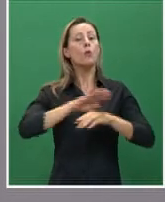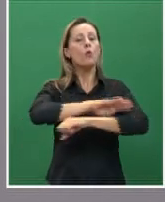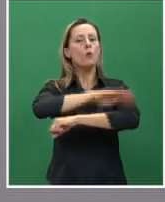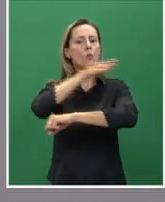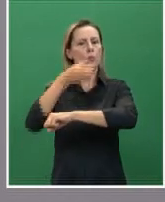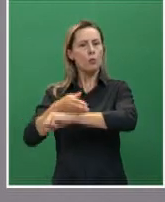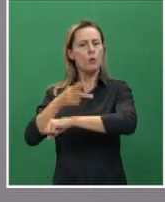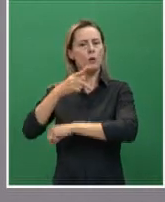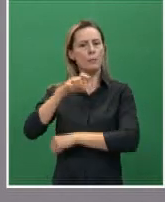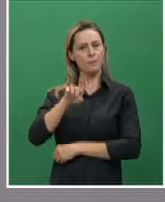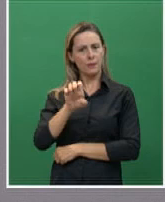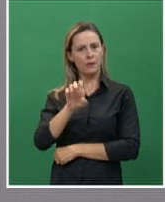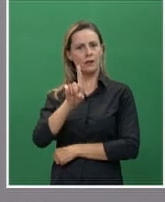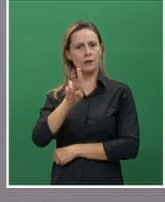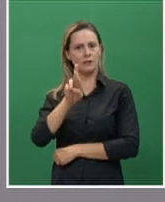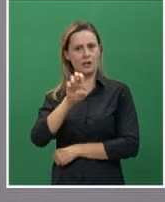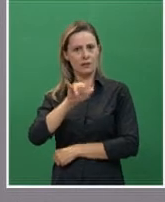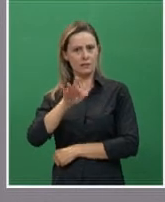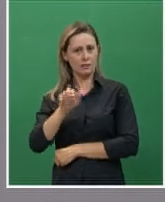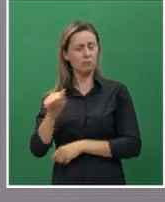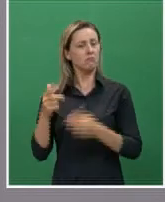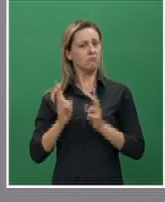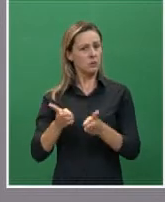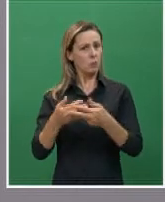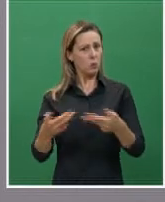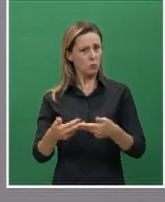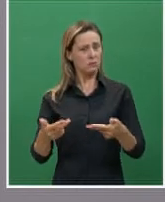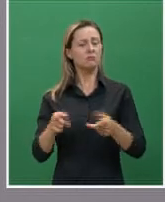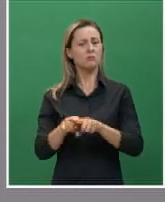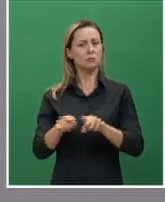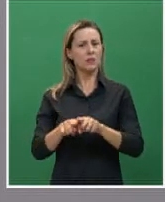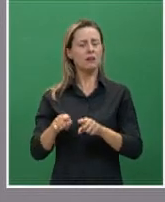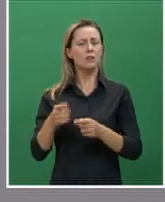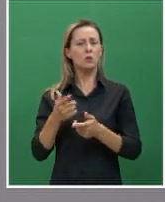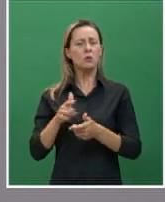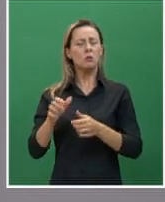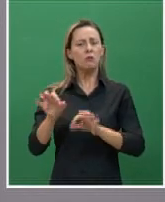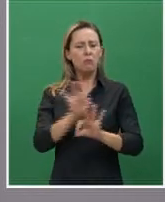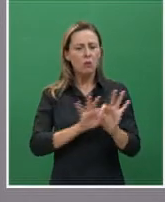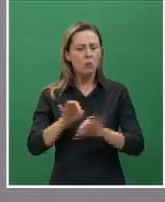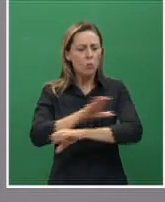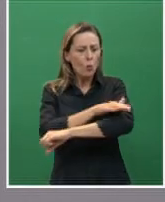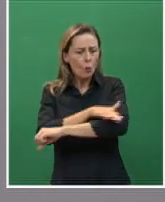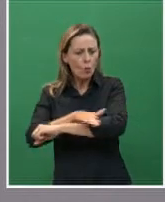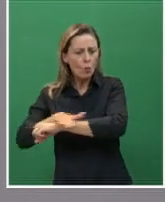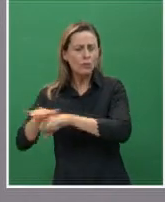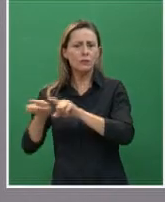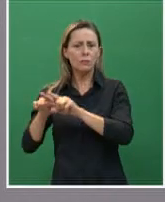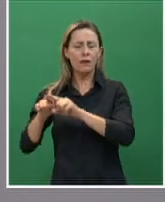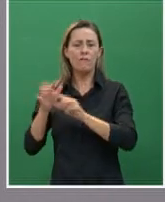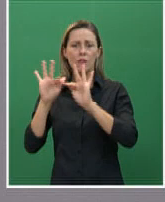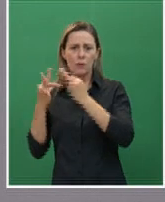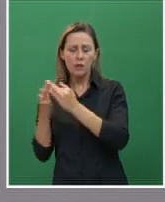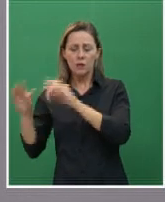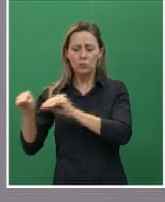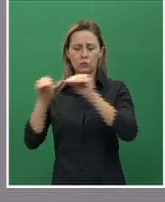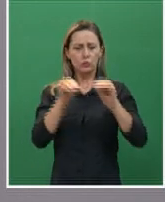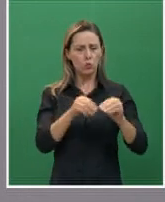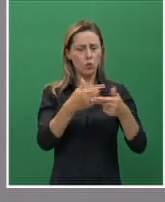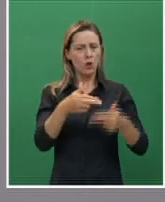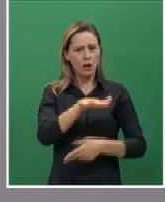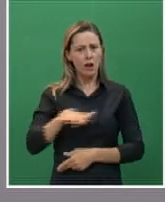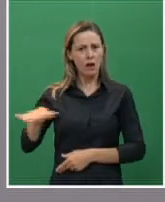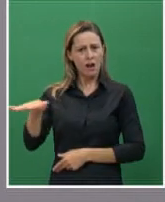a mesma a mesma coisa e aonde foi feito toda o alimentação onde foram deslocados as famílias que estavam nas